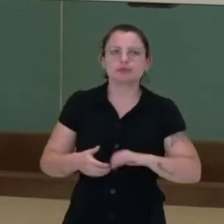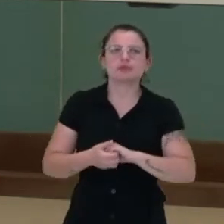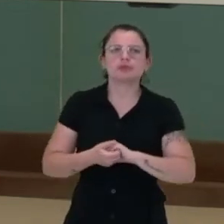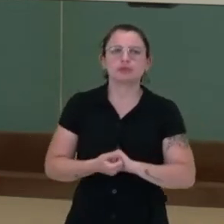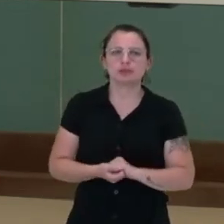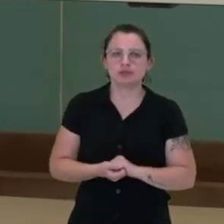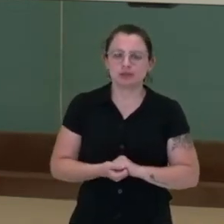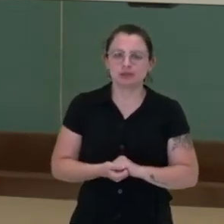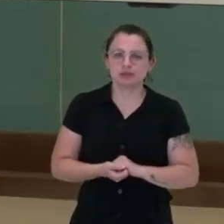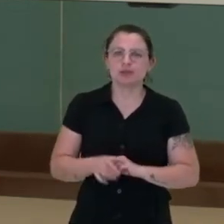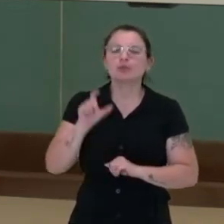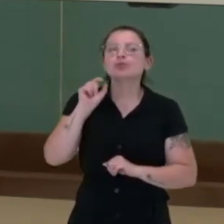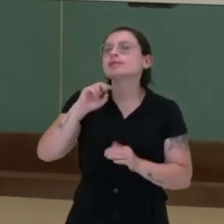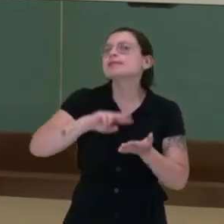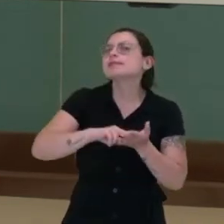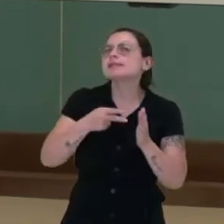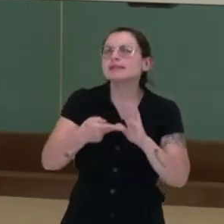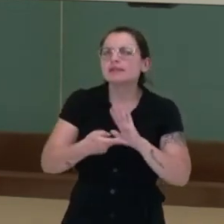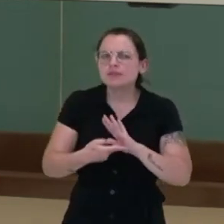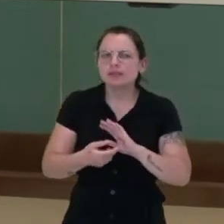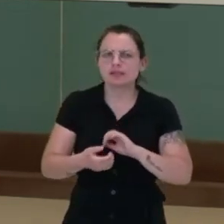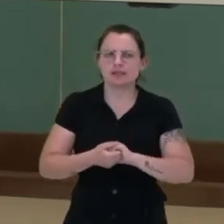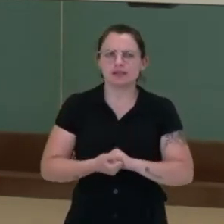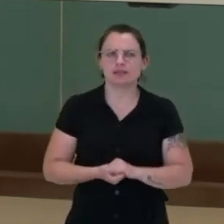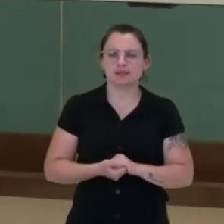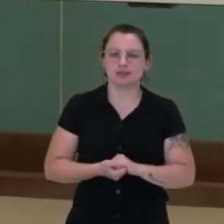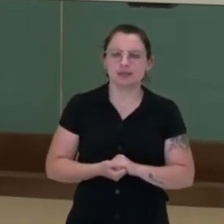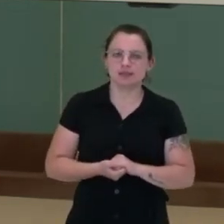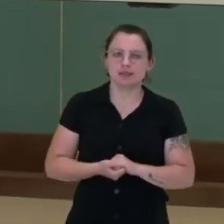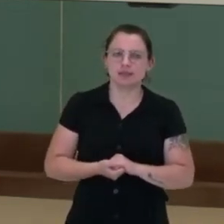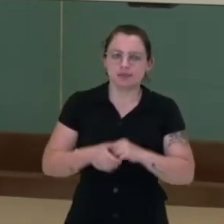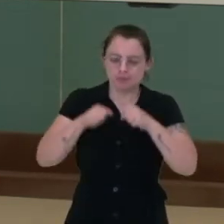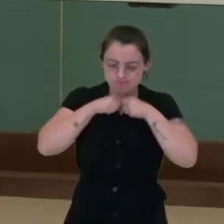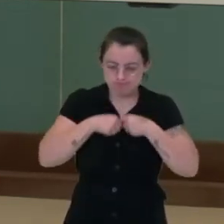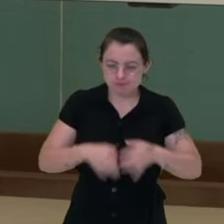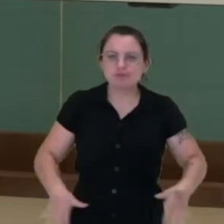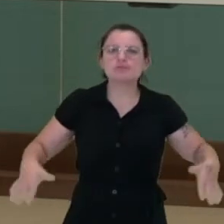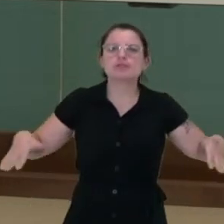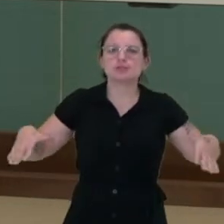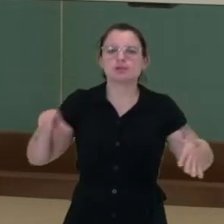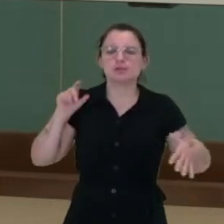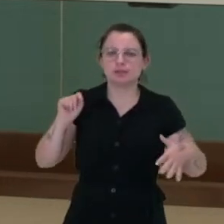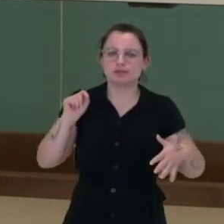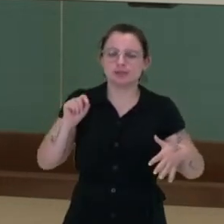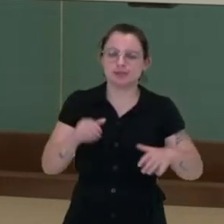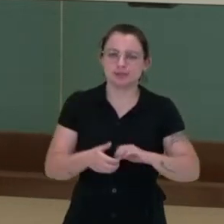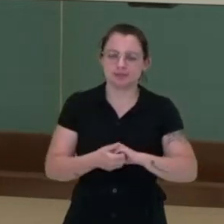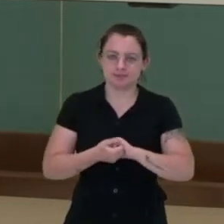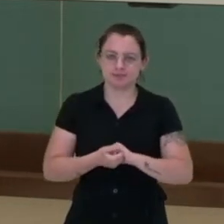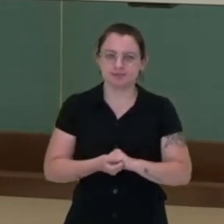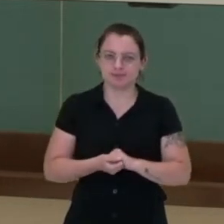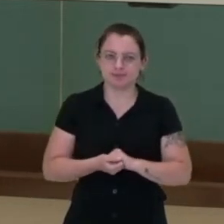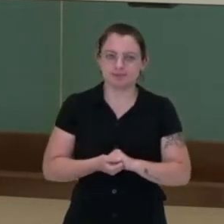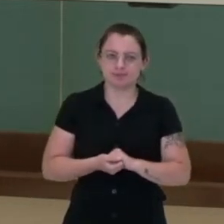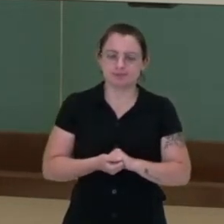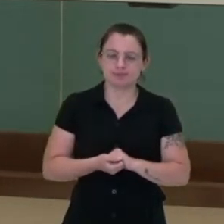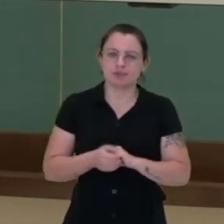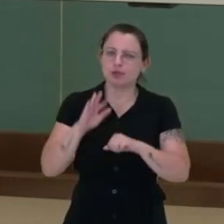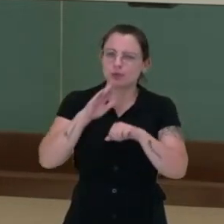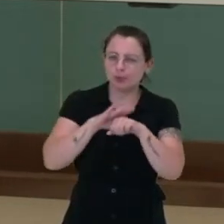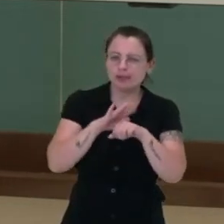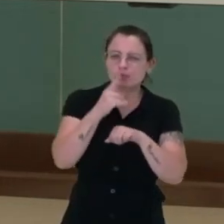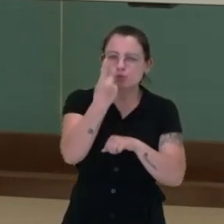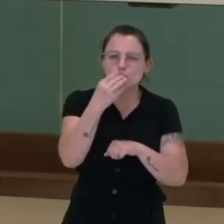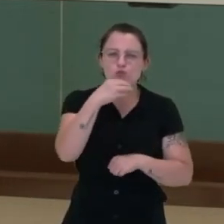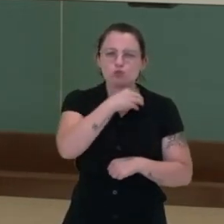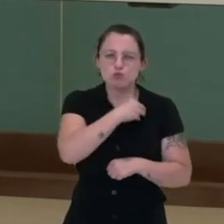significa uma infecção generalizada? Quando ela se espalha pelo corpo todo, ela não está mais localizada num